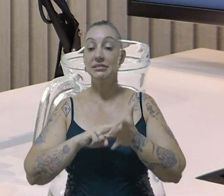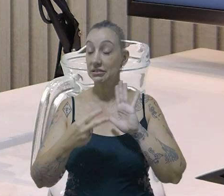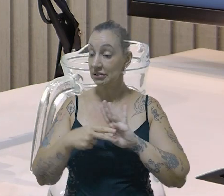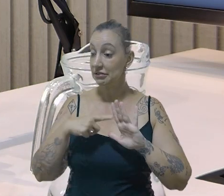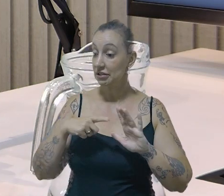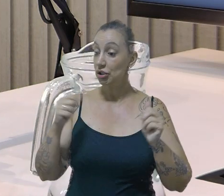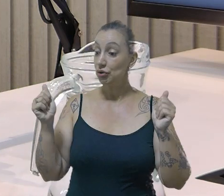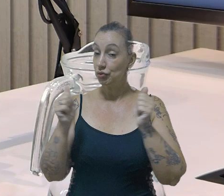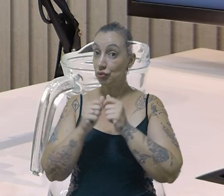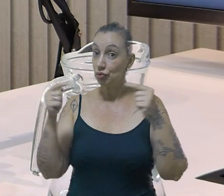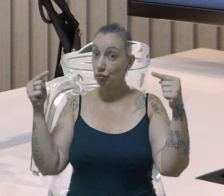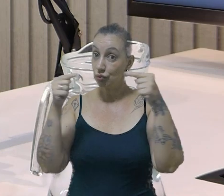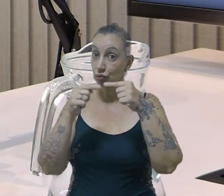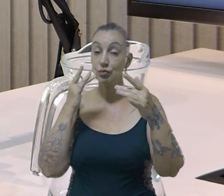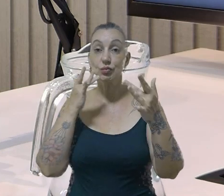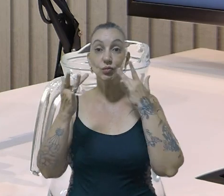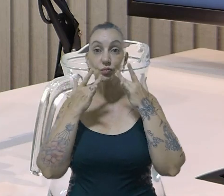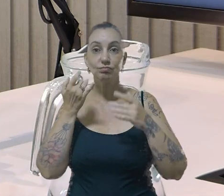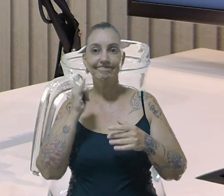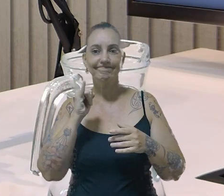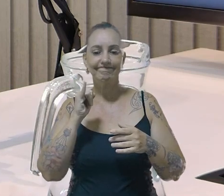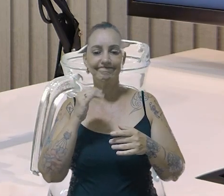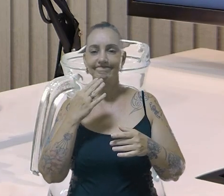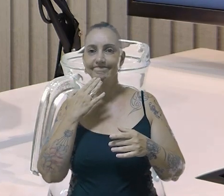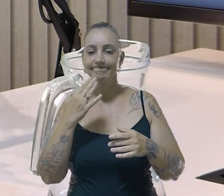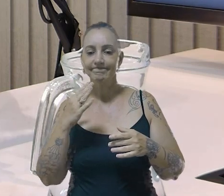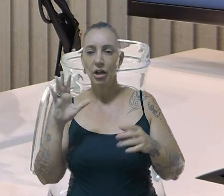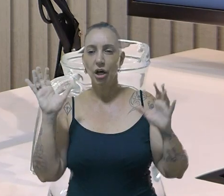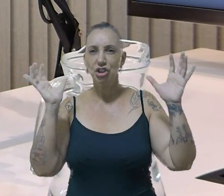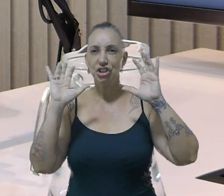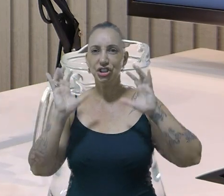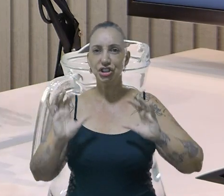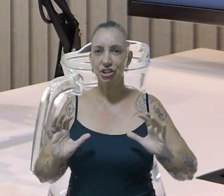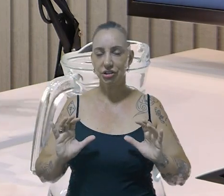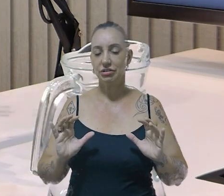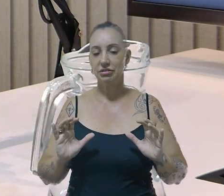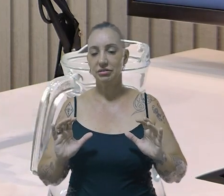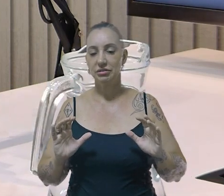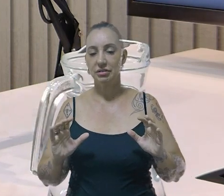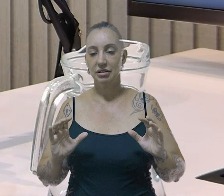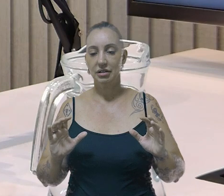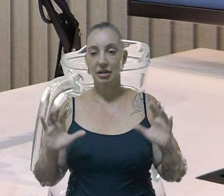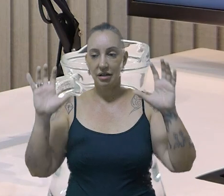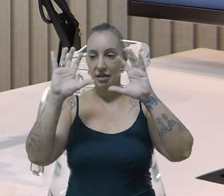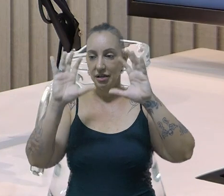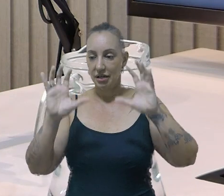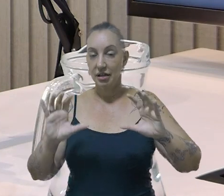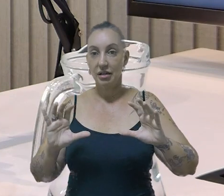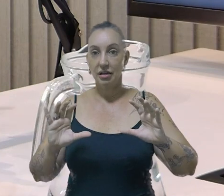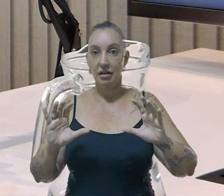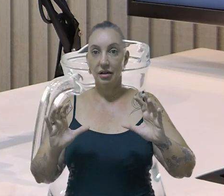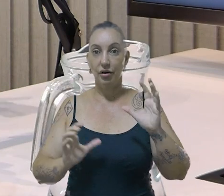peça assim ah se a peça não pede a A neblina e essa coisa granulada que a máquina de fumaça trás não faz